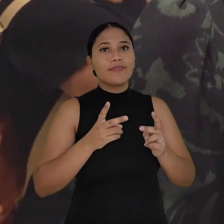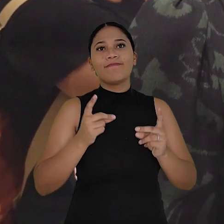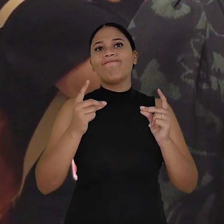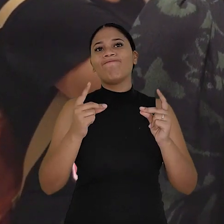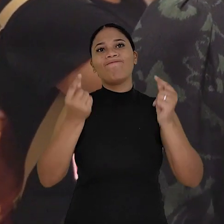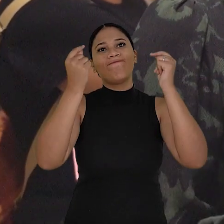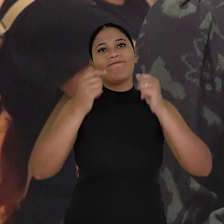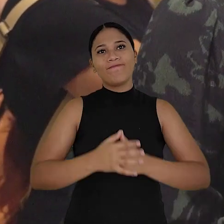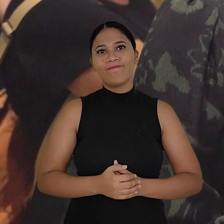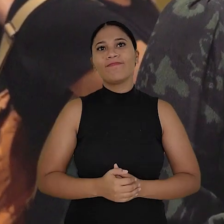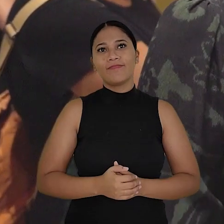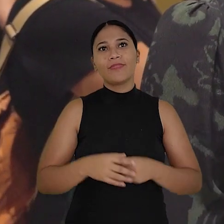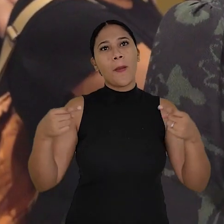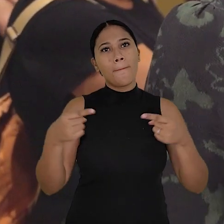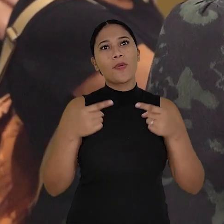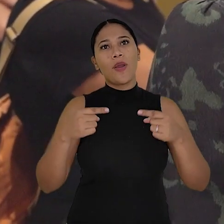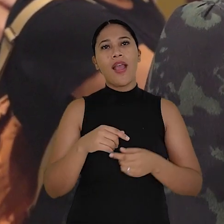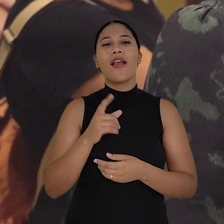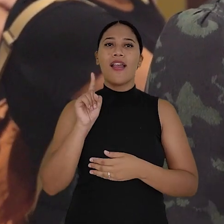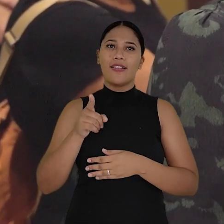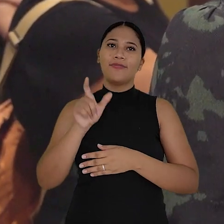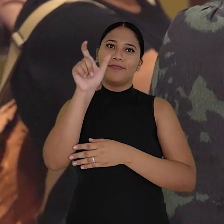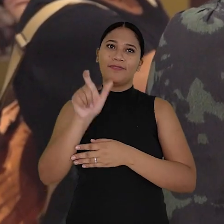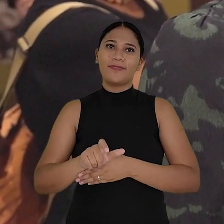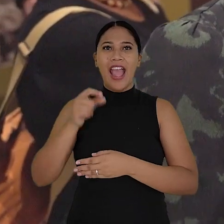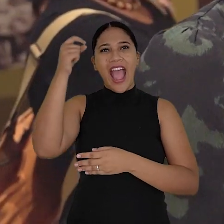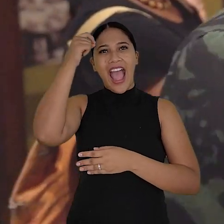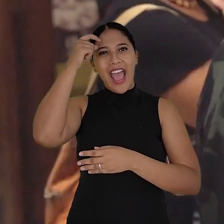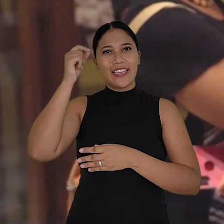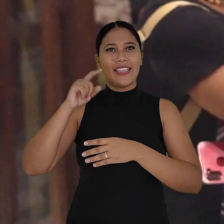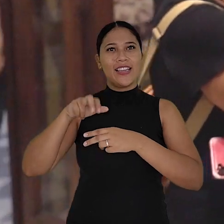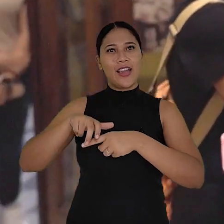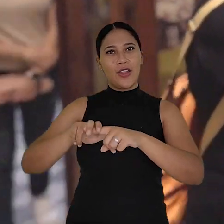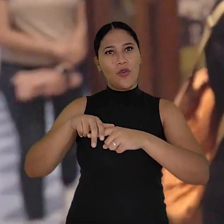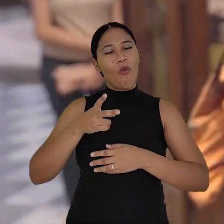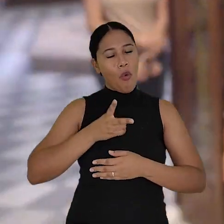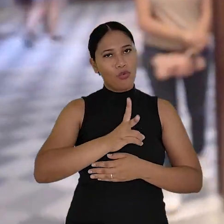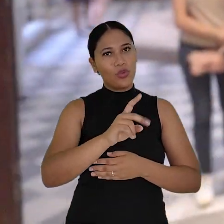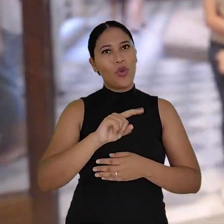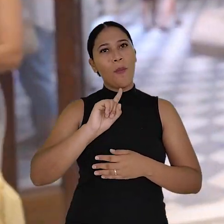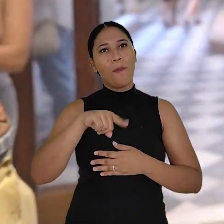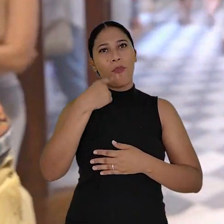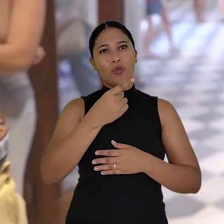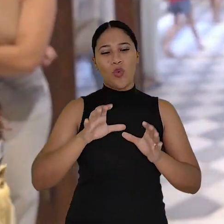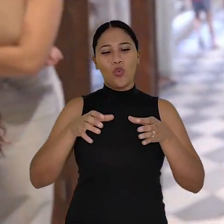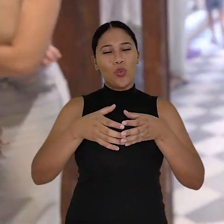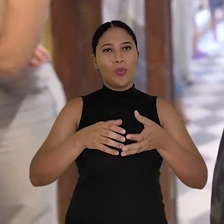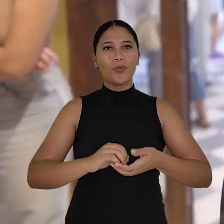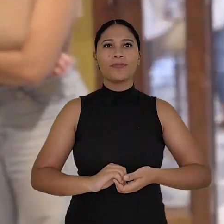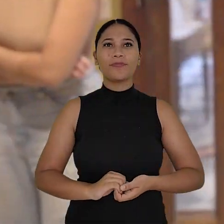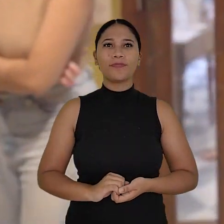alfabeto armorial, a gente imediatamente associa com o Ariano, né? Então vamos seguir para o nosso